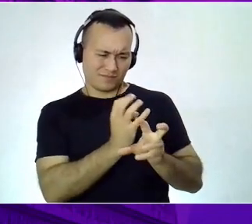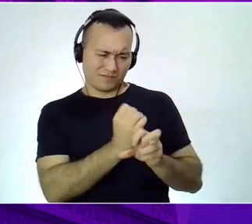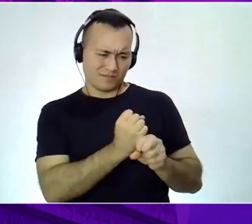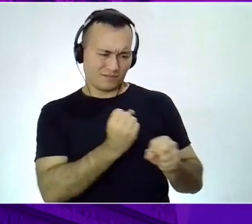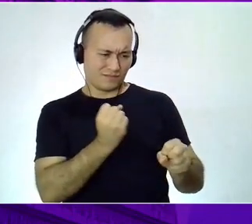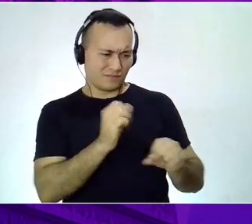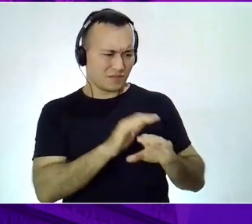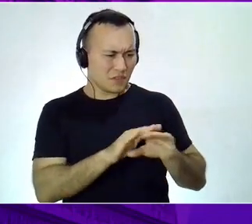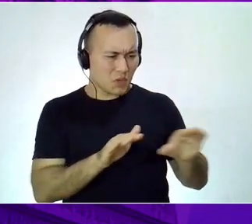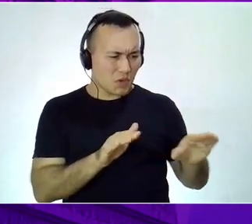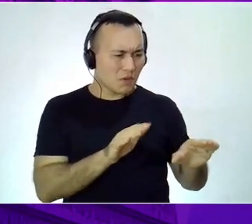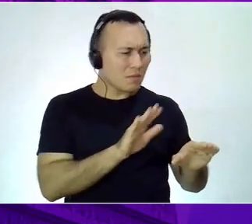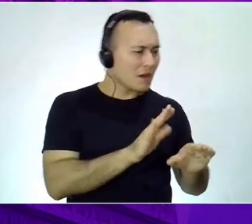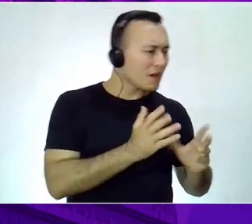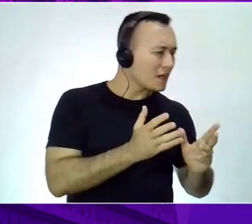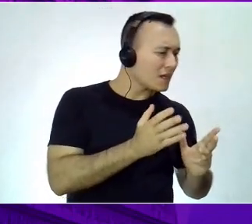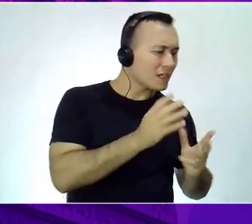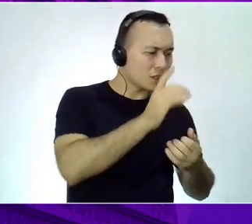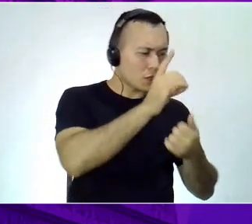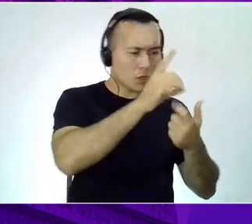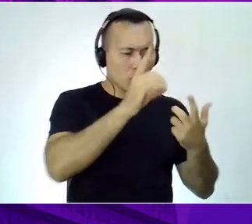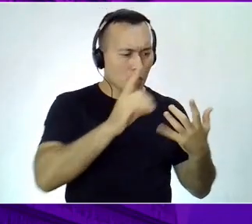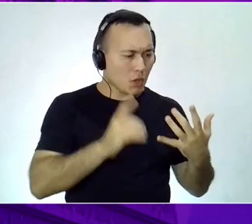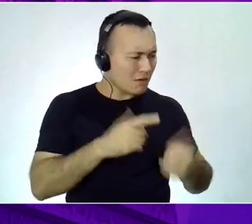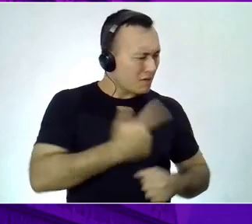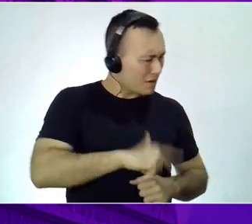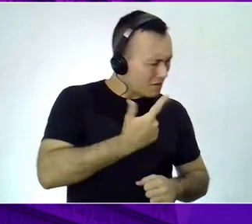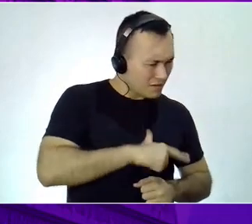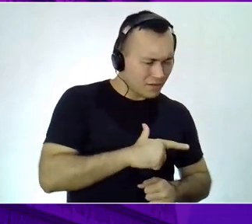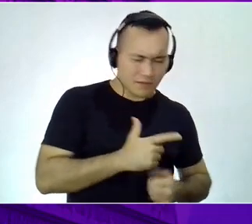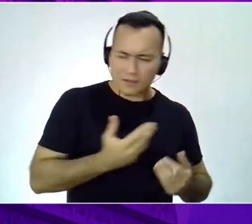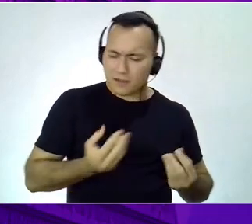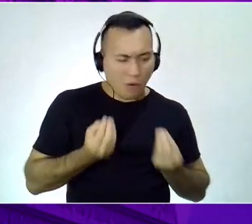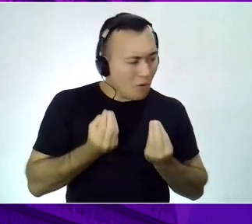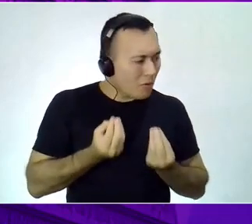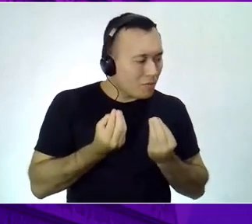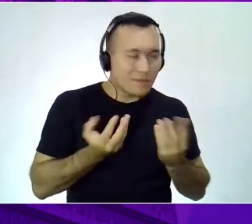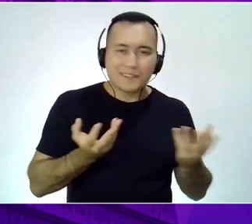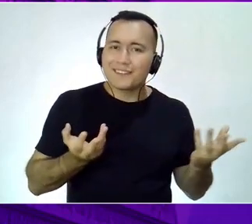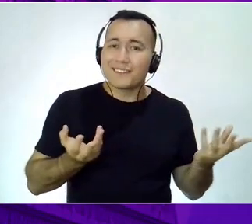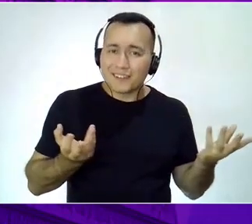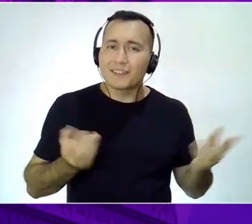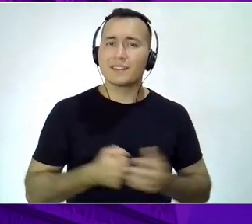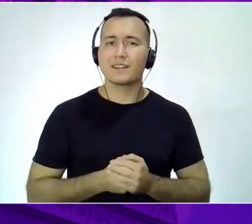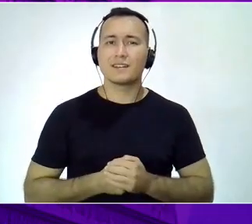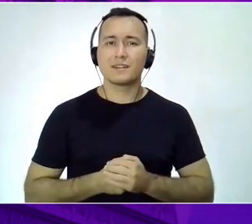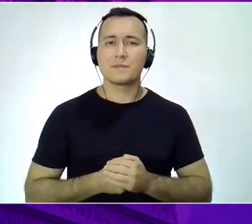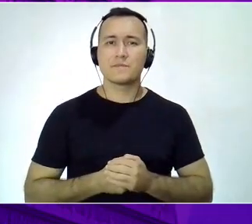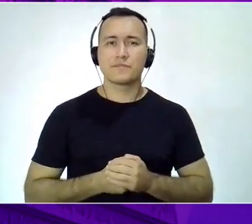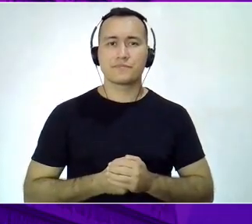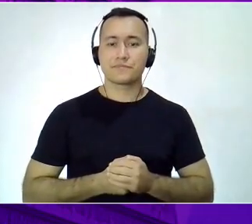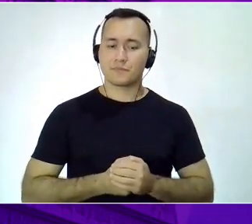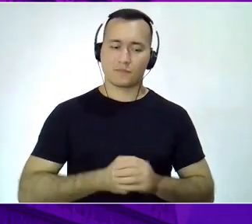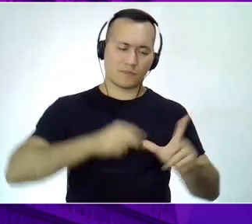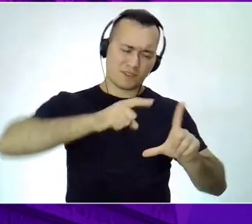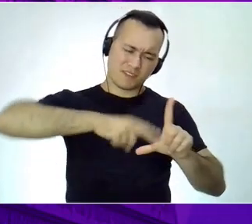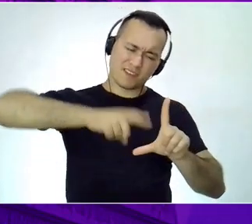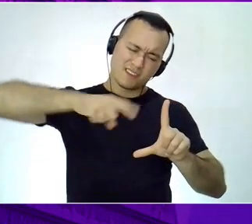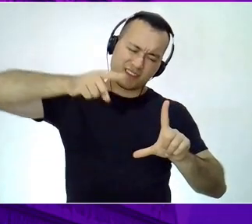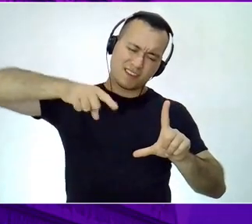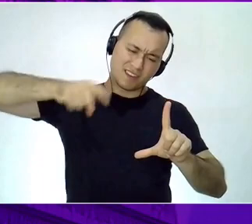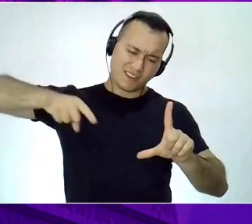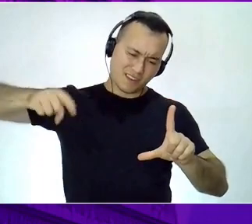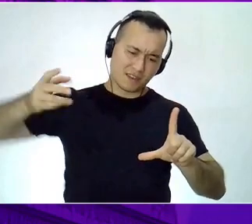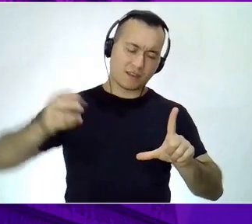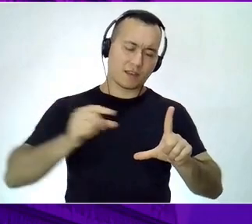indignados com a pessoa que escreveu esse texto alternativo. Porque a única coisa que vocês tinham... Existem milhões de tipos de gráficos de barras